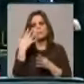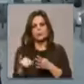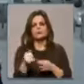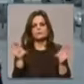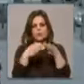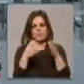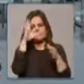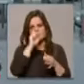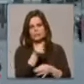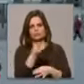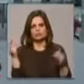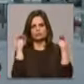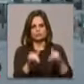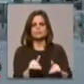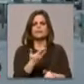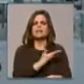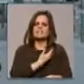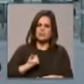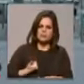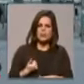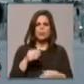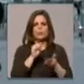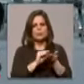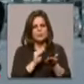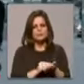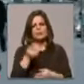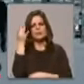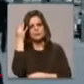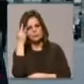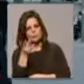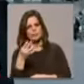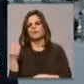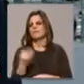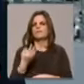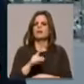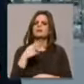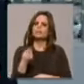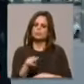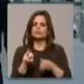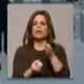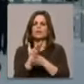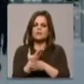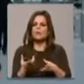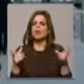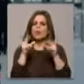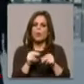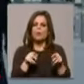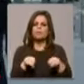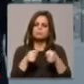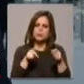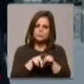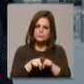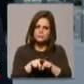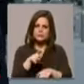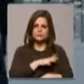a pobreza e a corrupção, primeiro as causas da indignação e depois da criação do novo partido político em Espanha, o